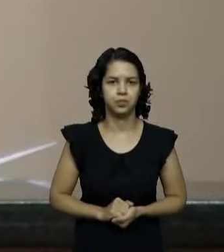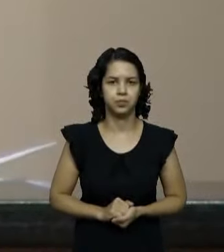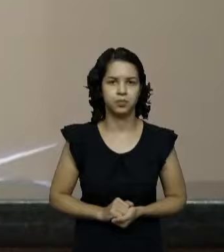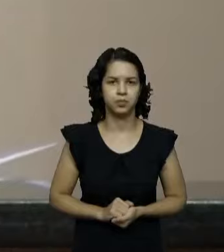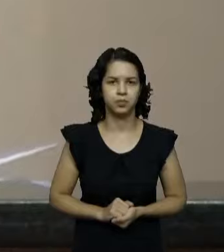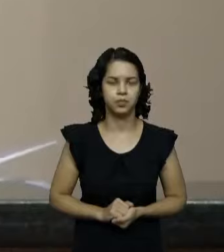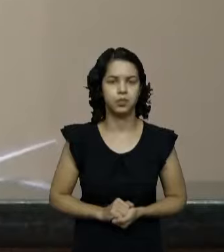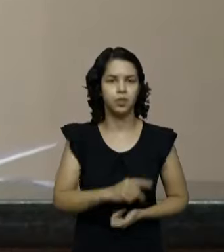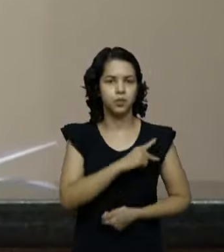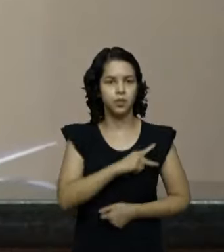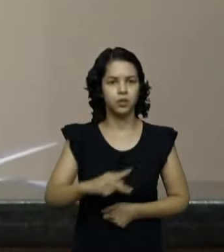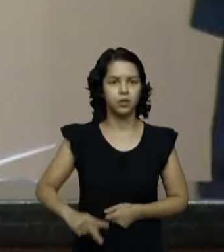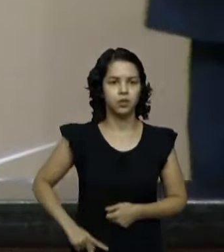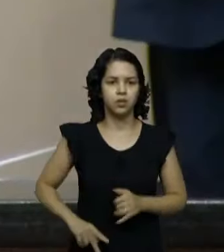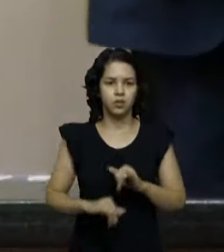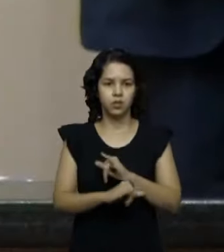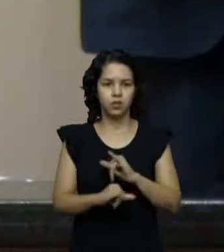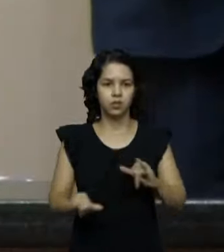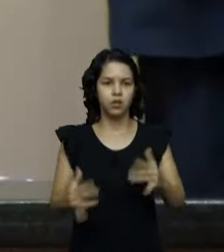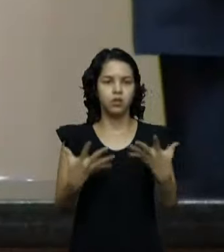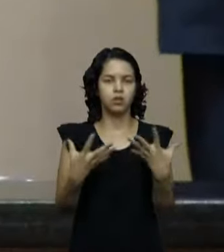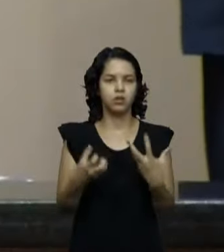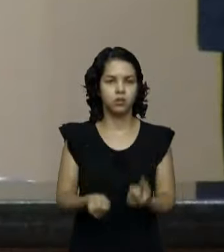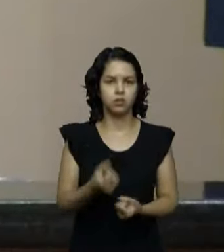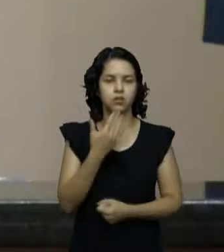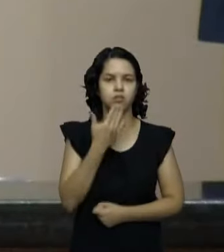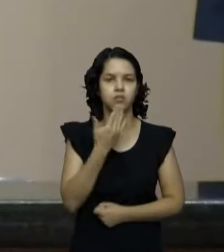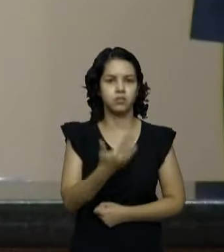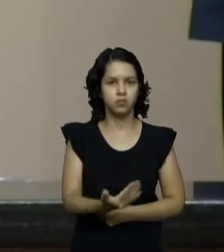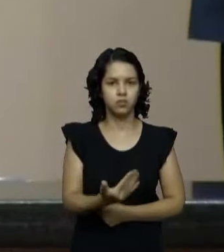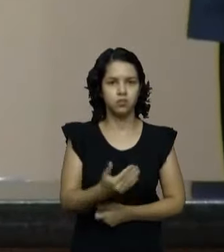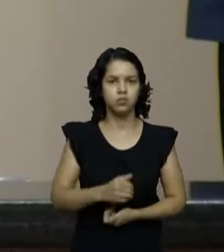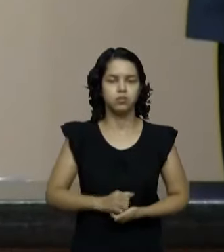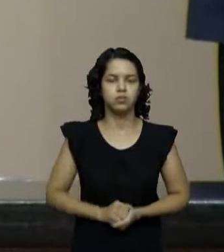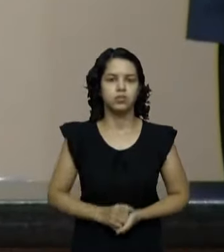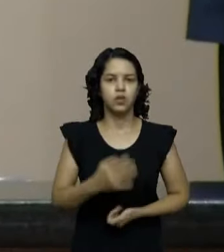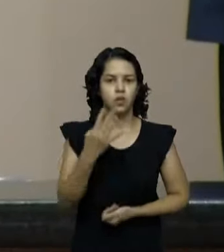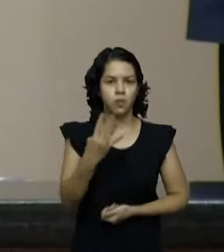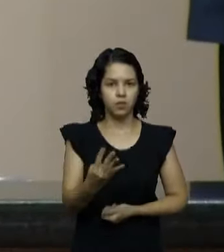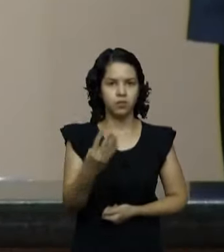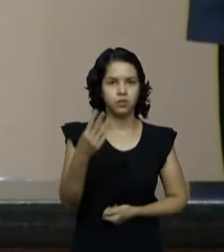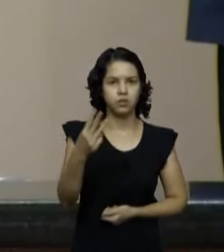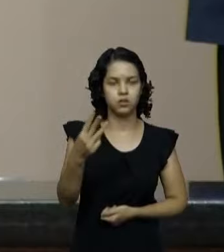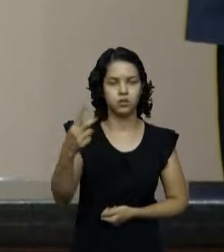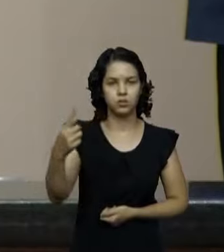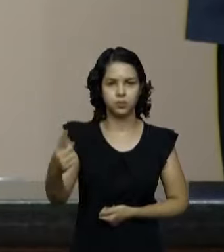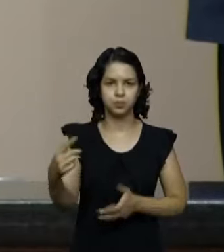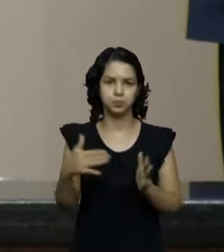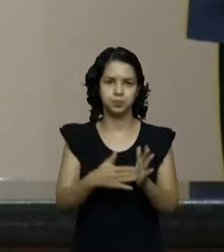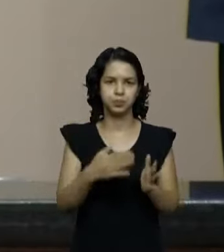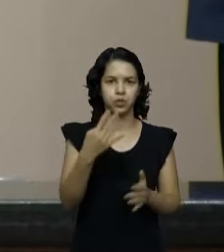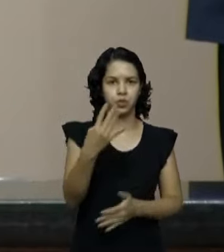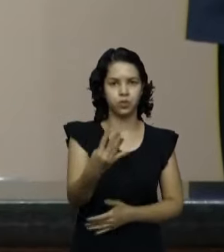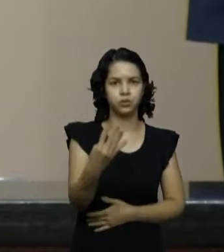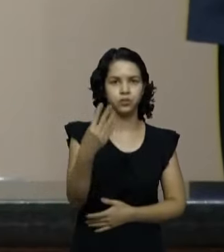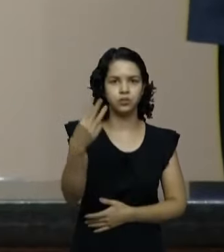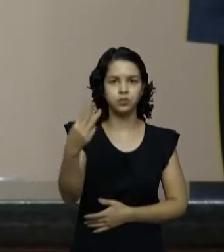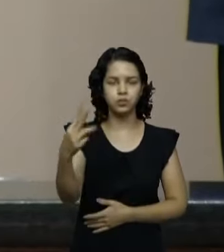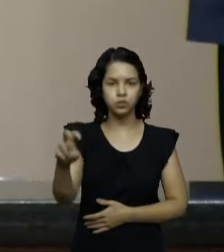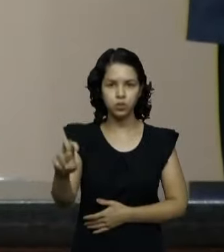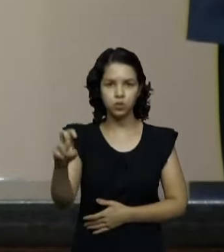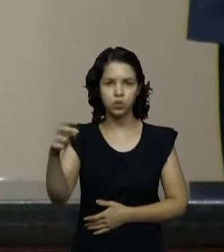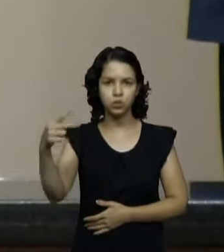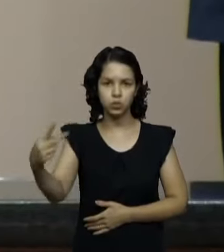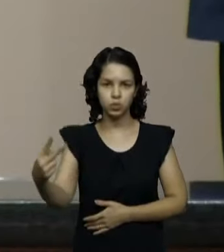Esta presidência comunica que defere os seguintes requerimentos. Requerimento 431 a 452.